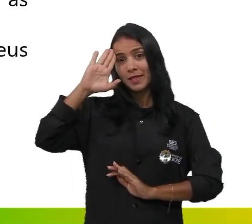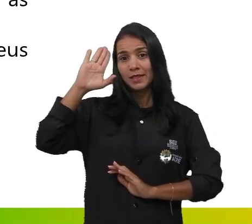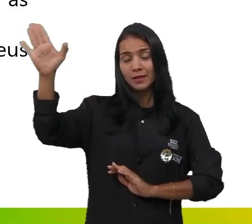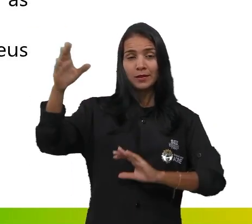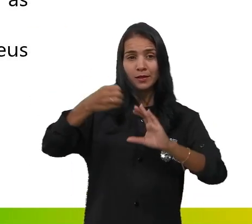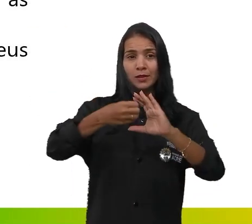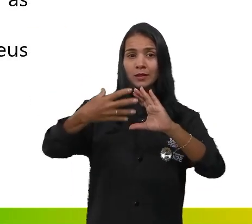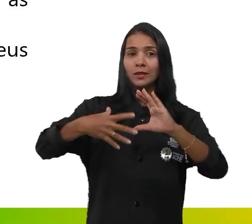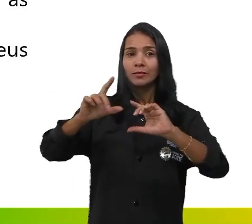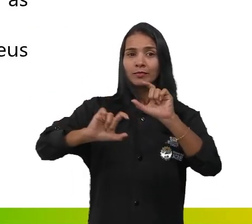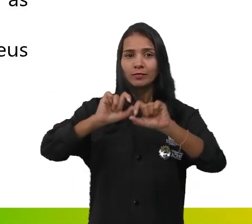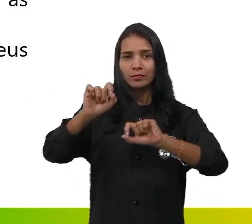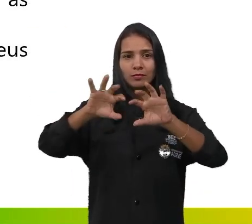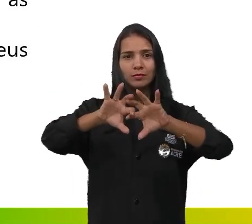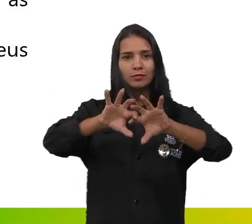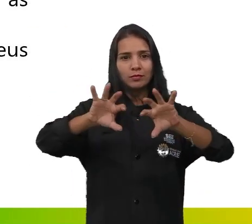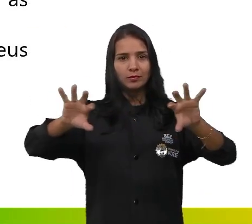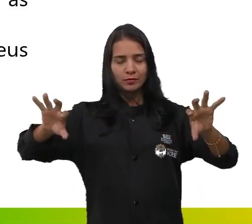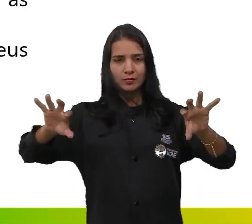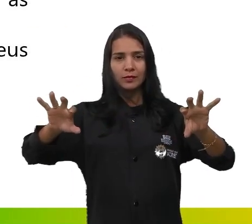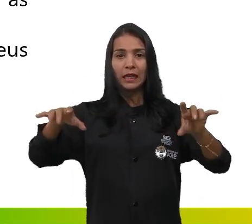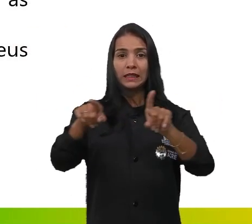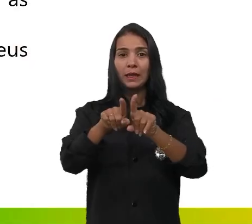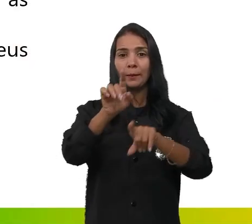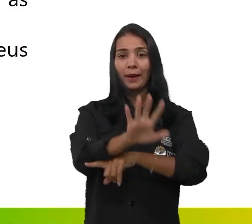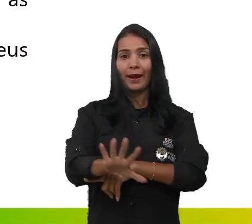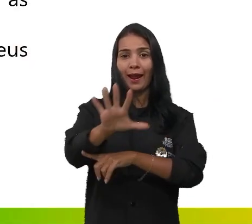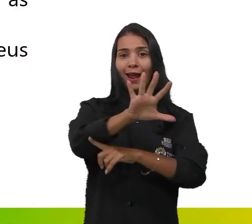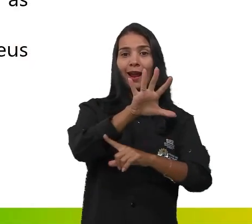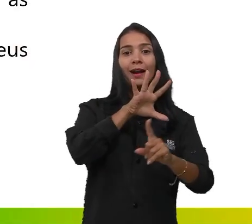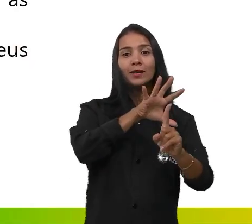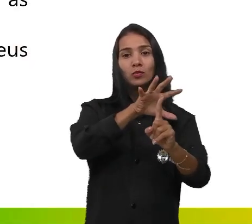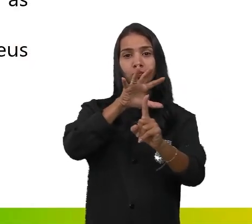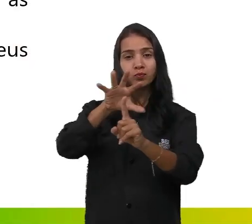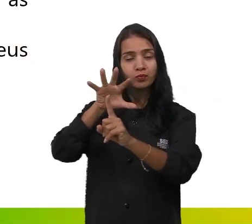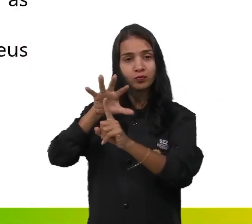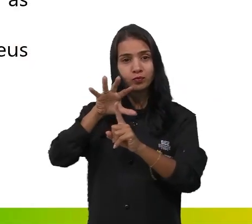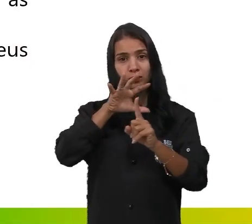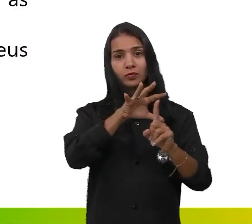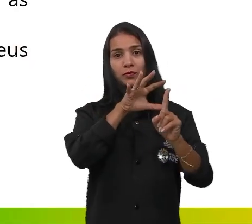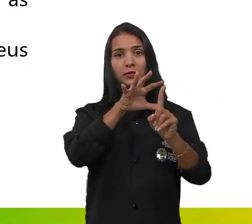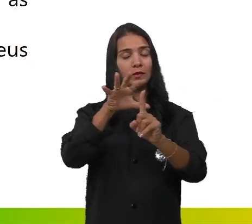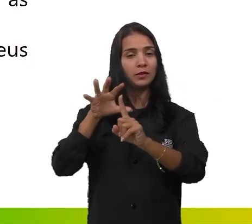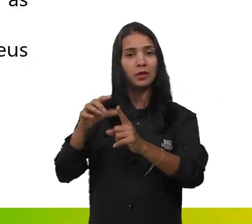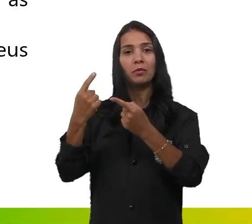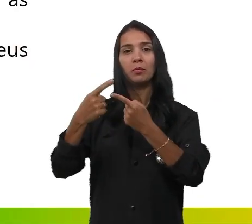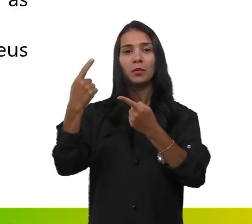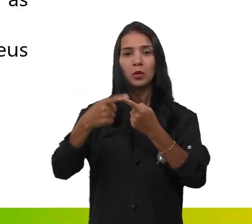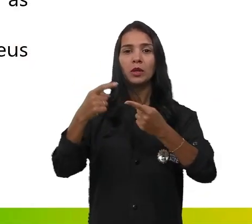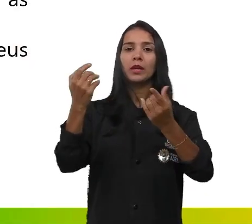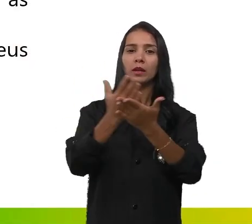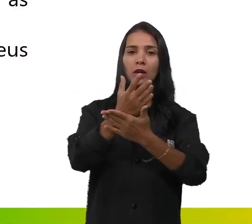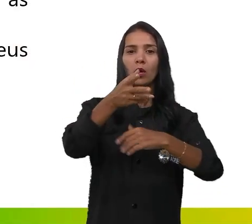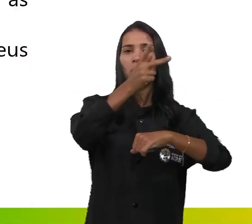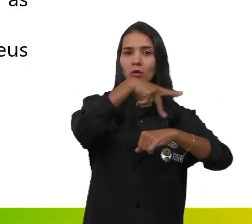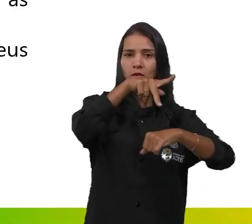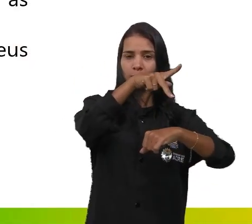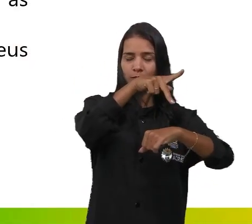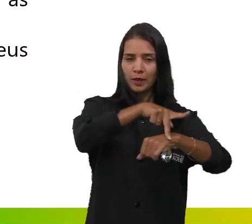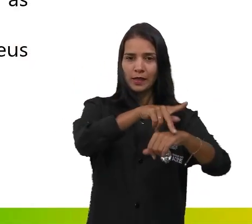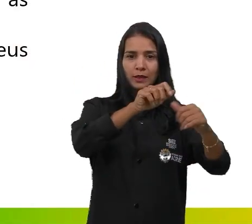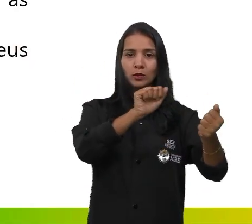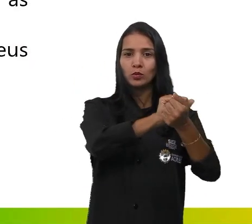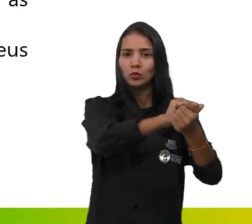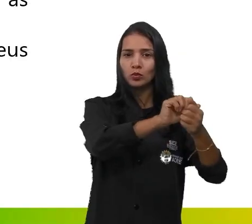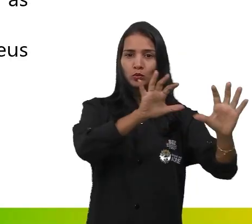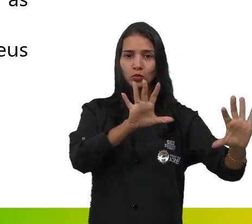do mundo em áreas de influência. O que isso quer dizer? Países alinhados, como eu falei anteriormente, países